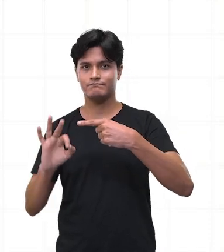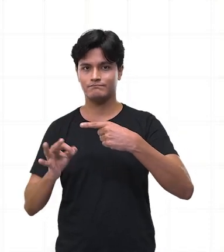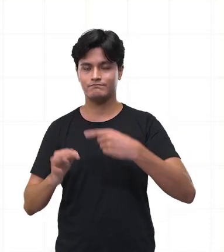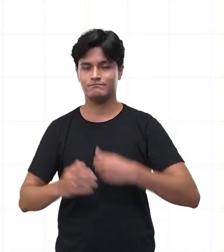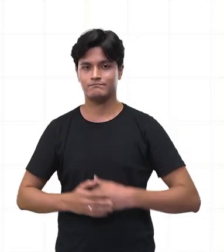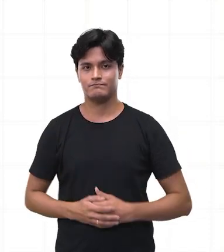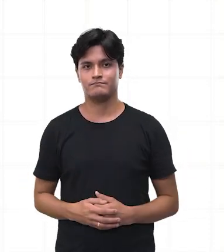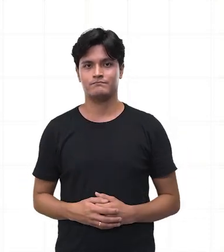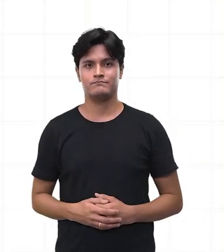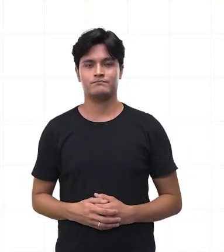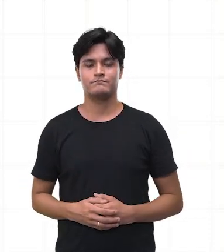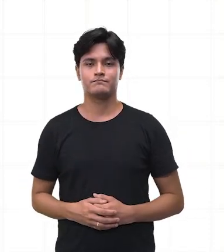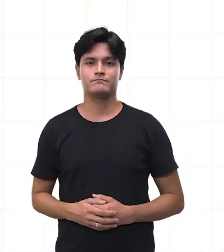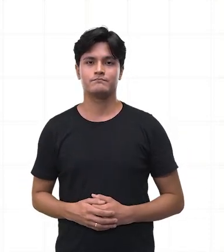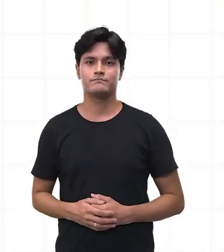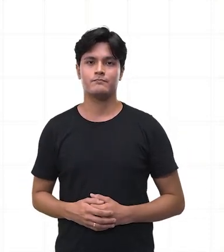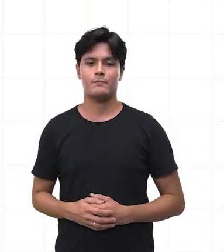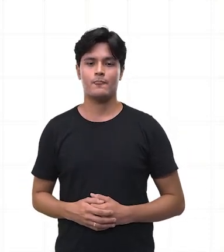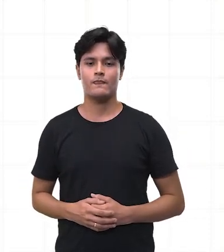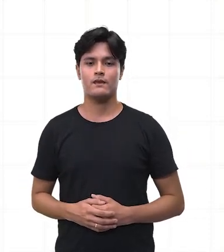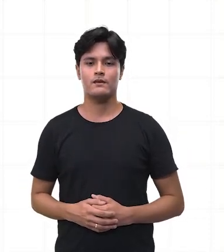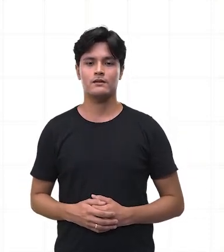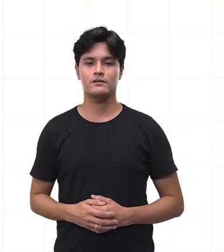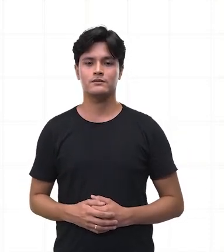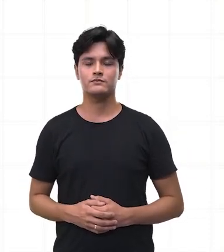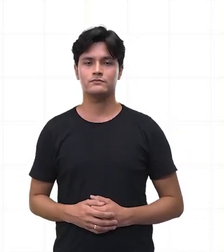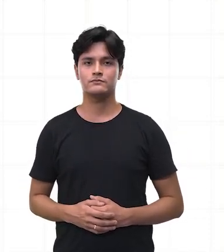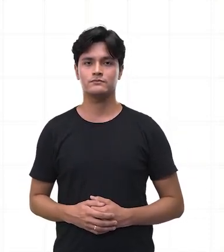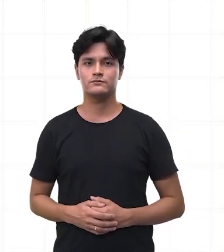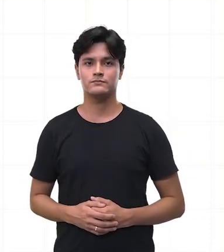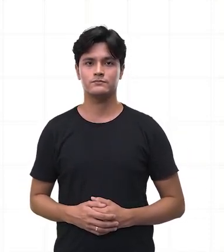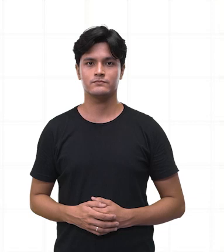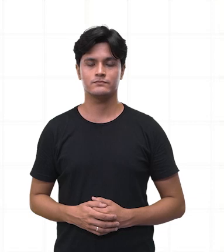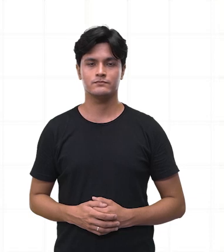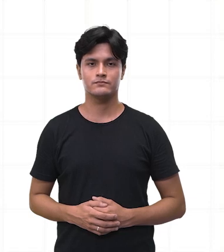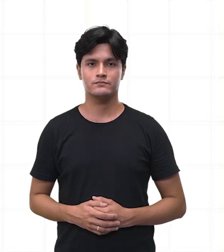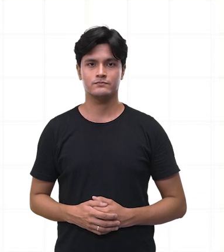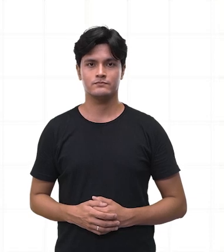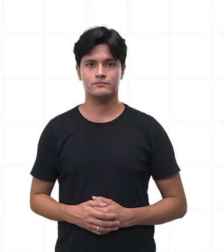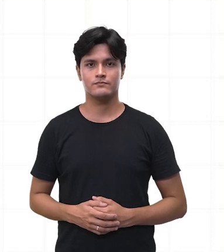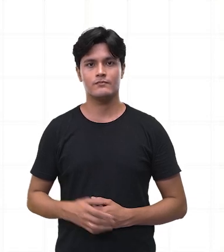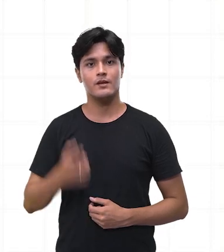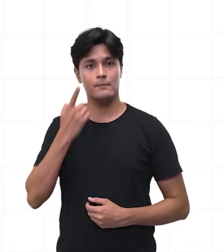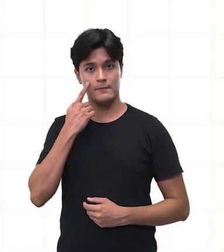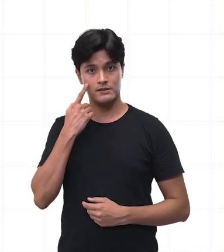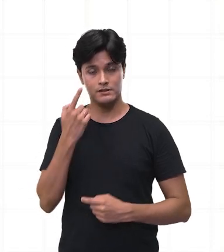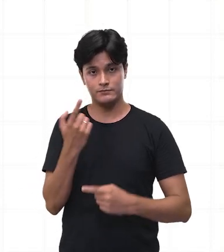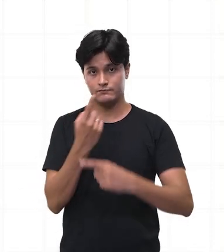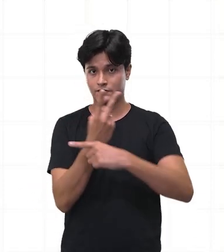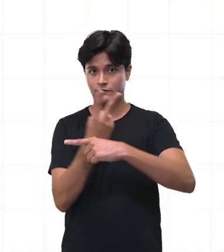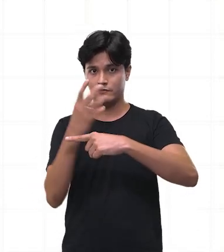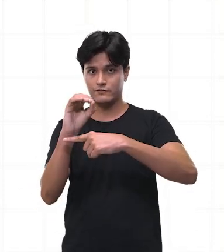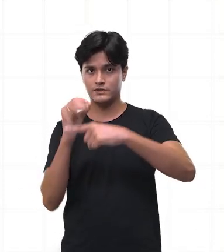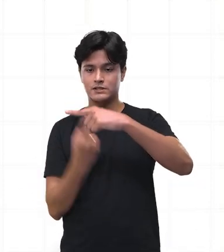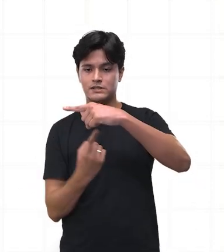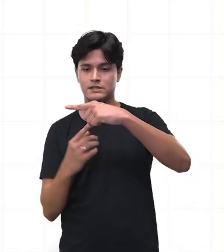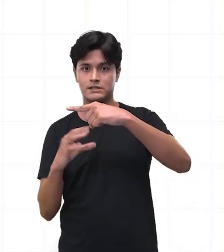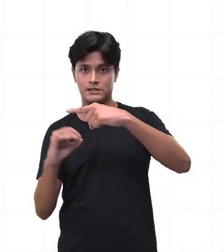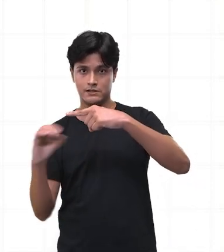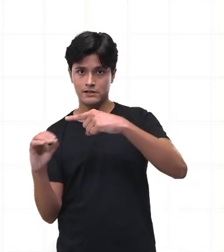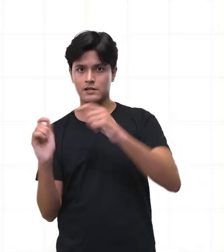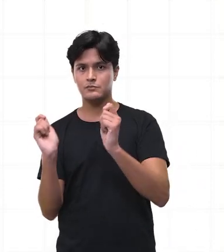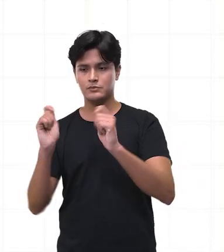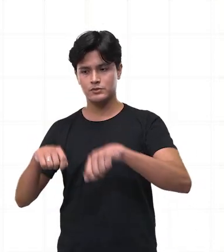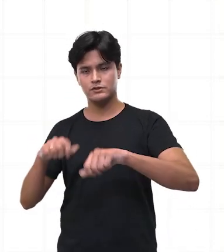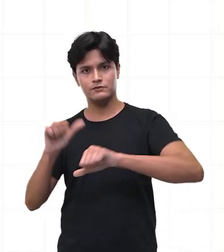Ok? E aí vejam, ó, esses 20 sobre 100 eu consigo transformar numa